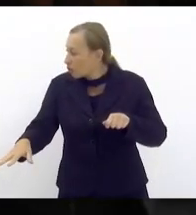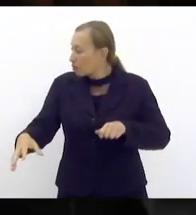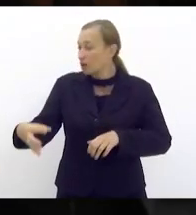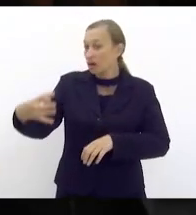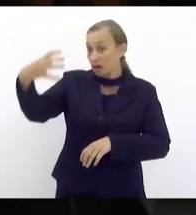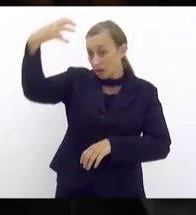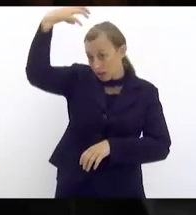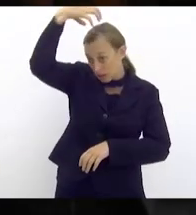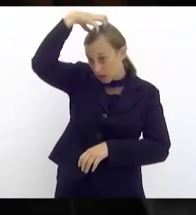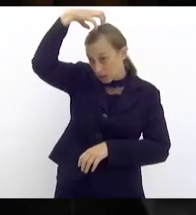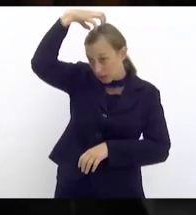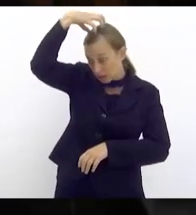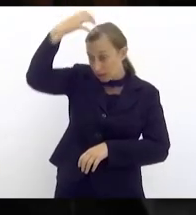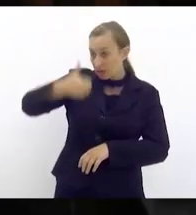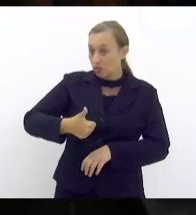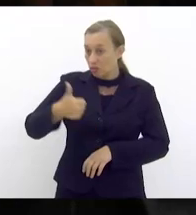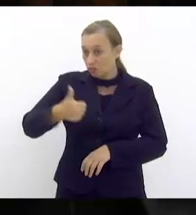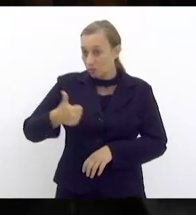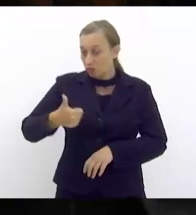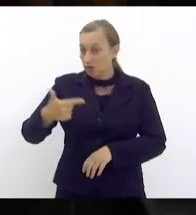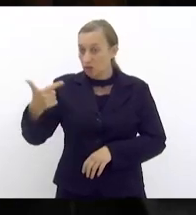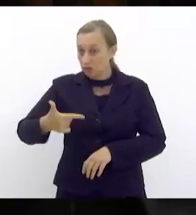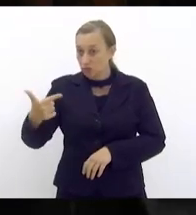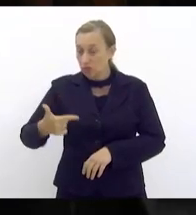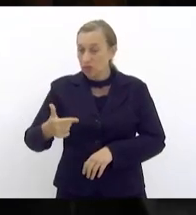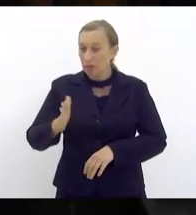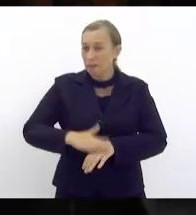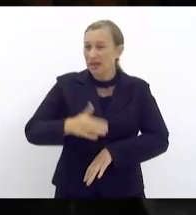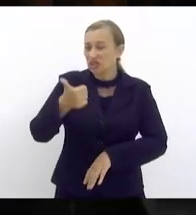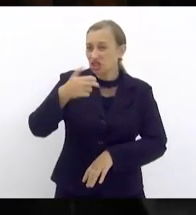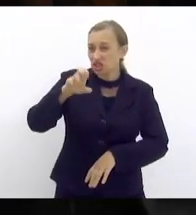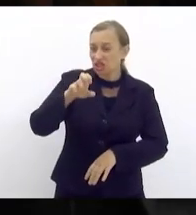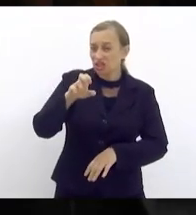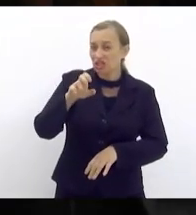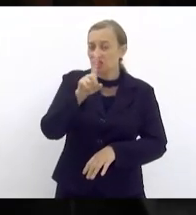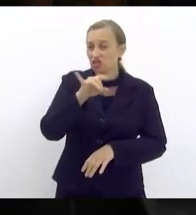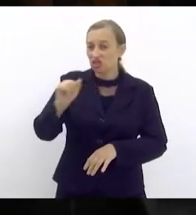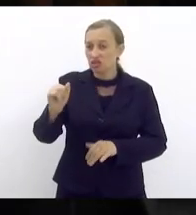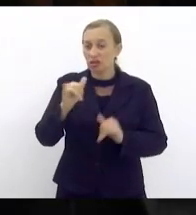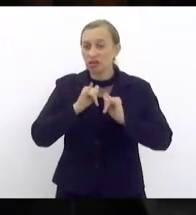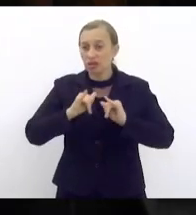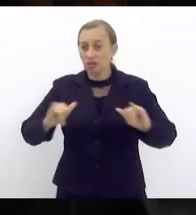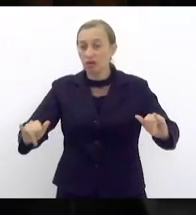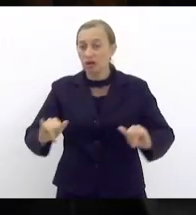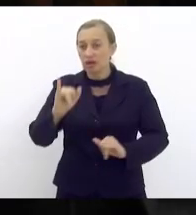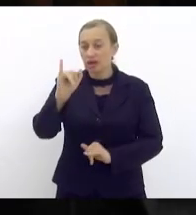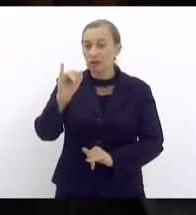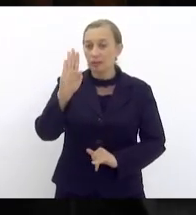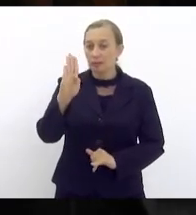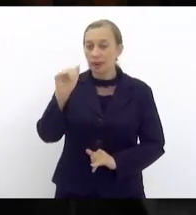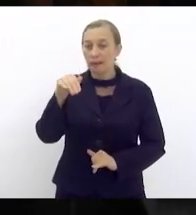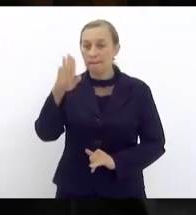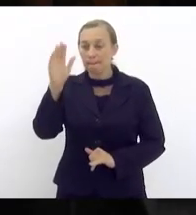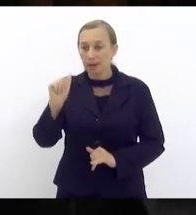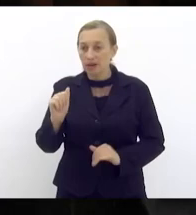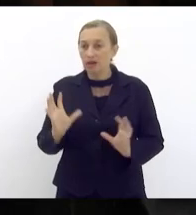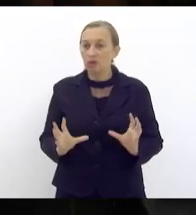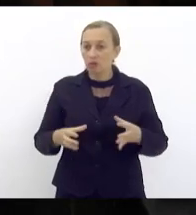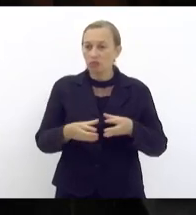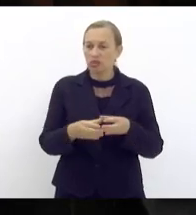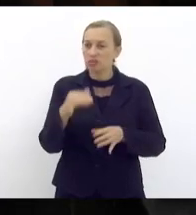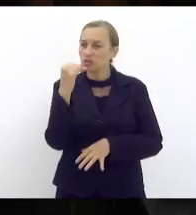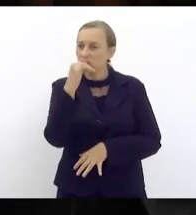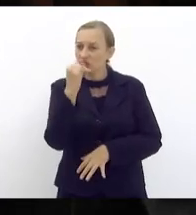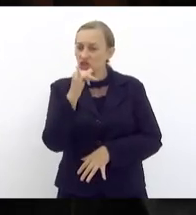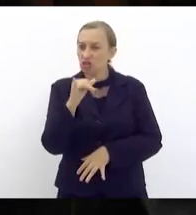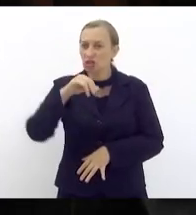mais de 15 dias para ser informado ao IBAMA e a comissão nacional de energia